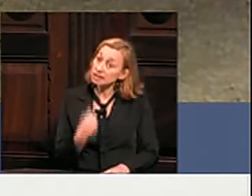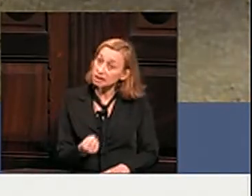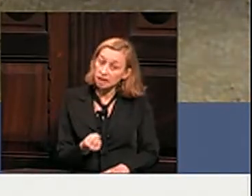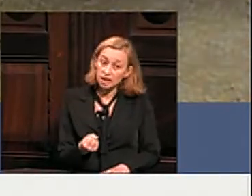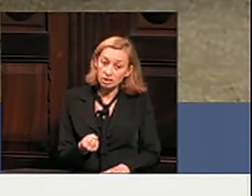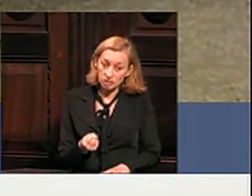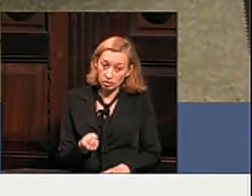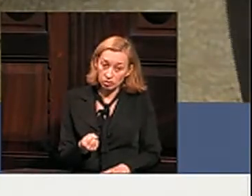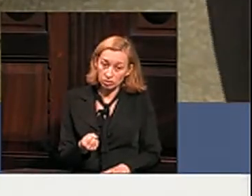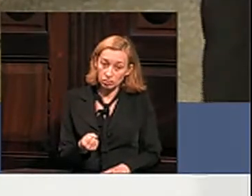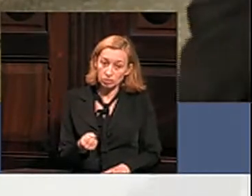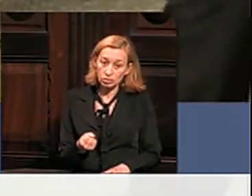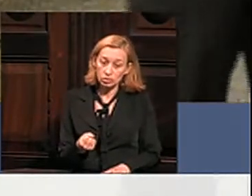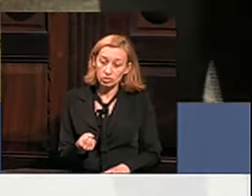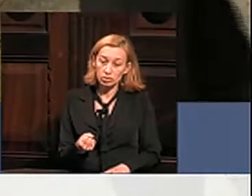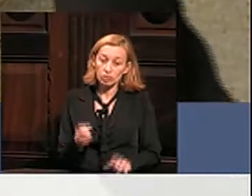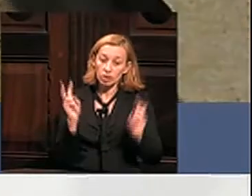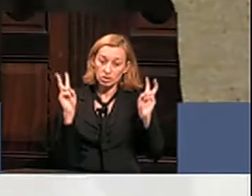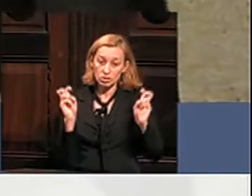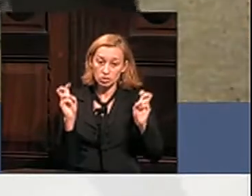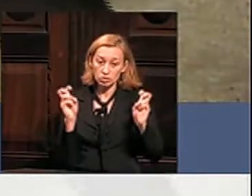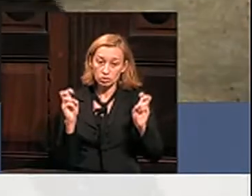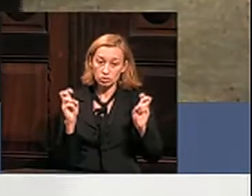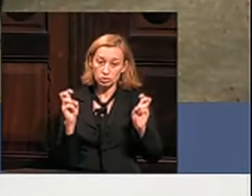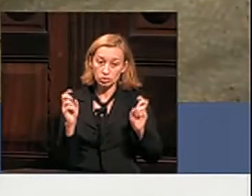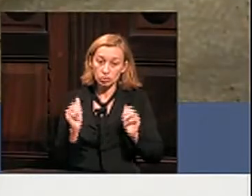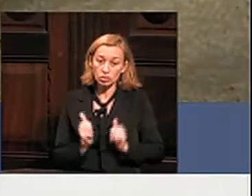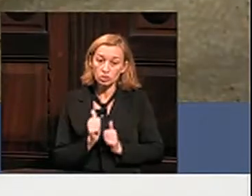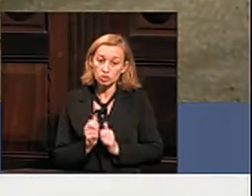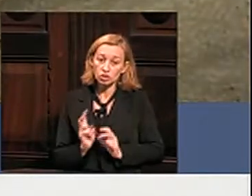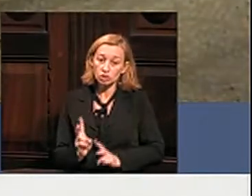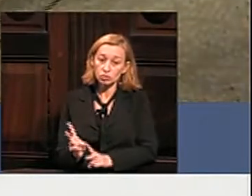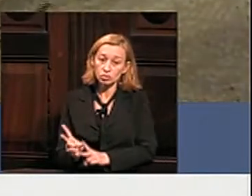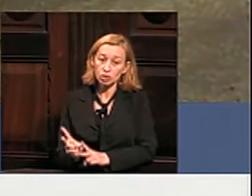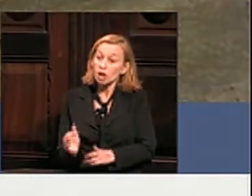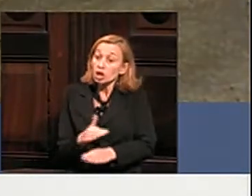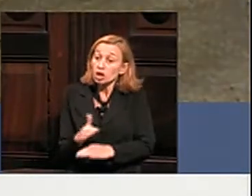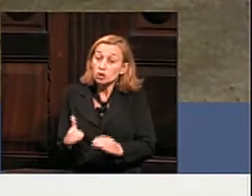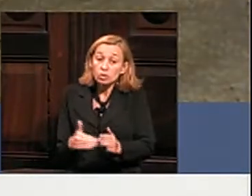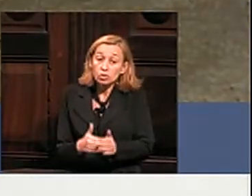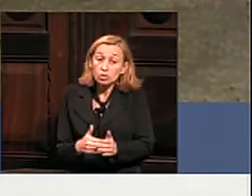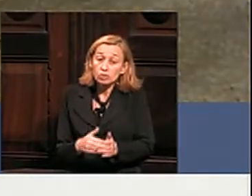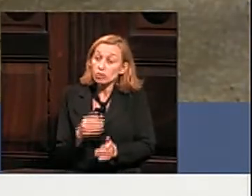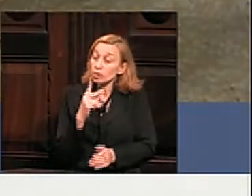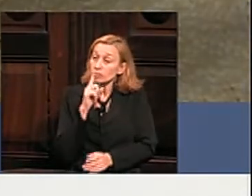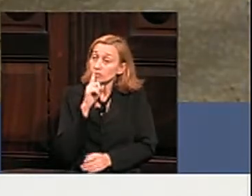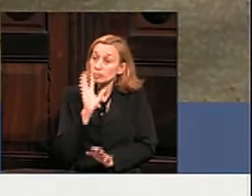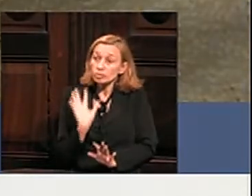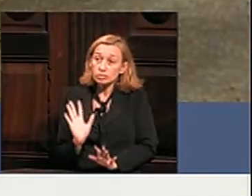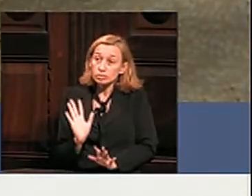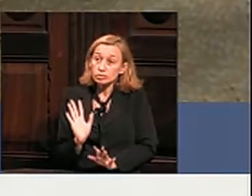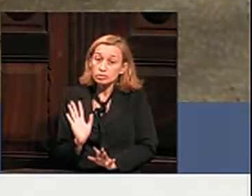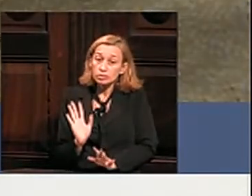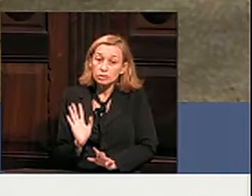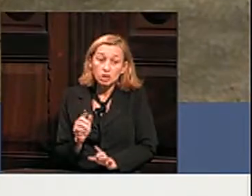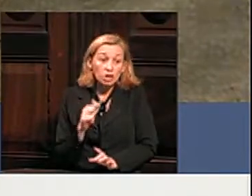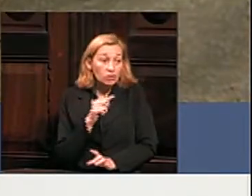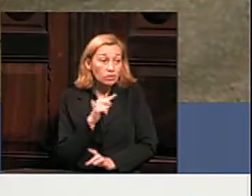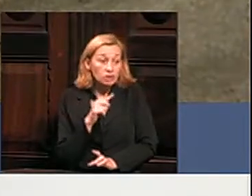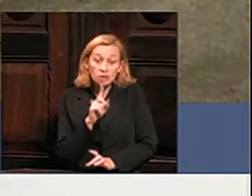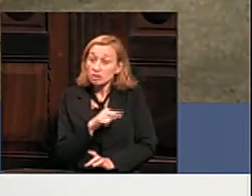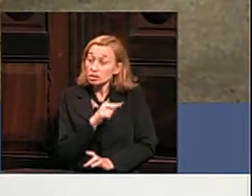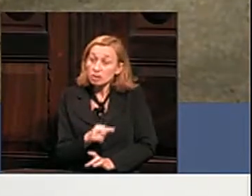destaque permaneçam como estão. E a totalidade do plenário permaneceu como estava. Vossa Excelência aí rejeitou o destaque, não